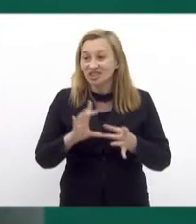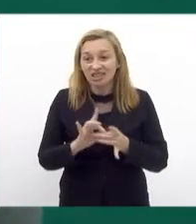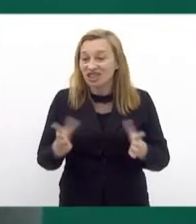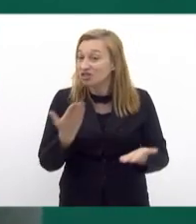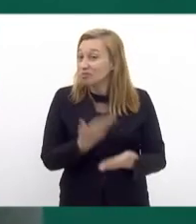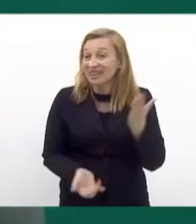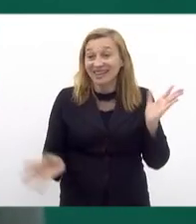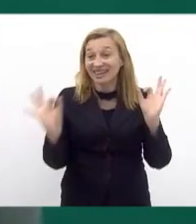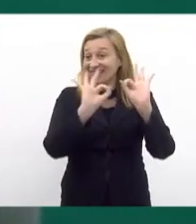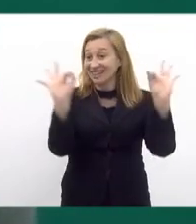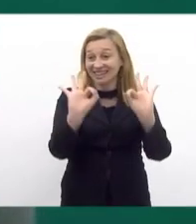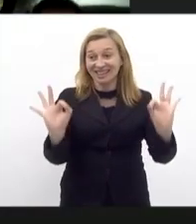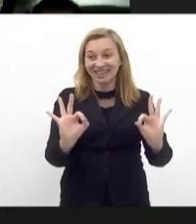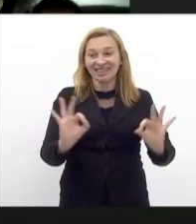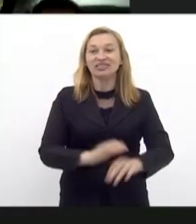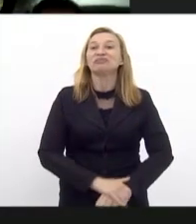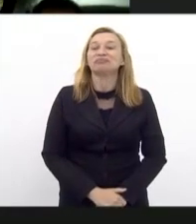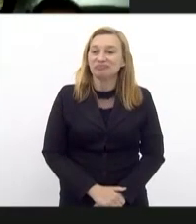deixa...